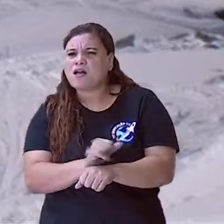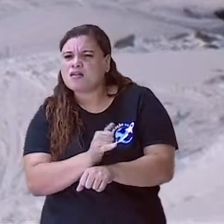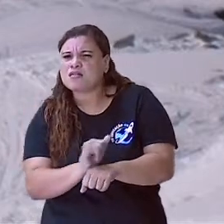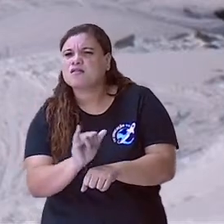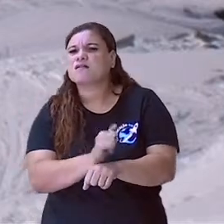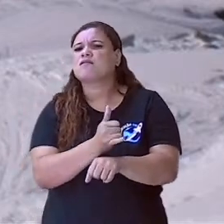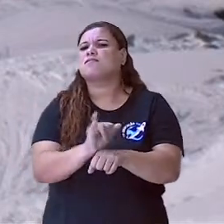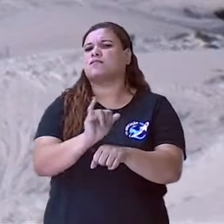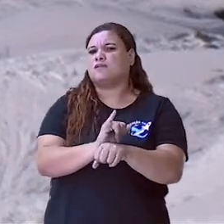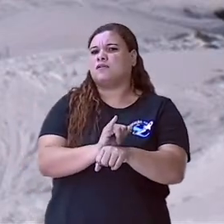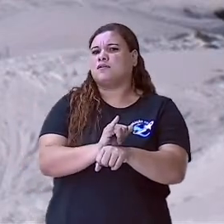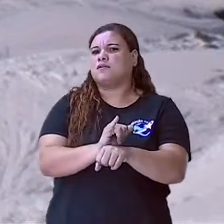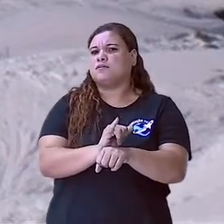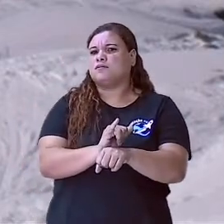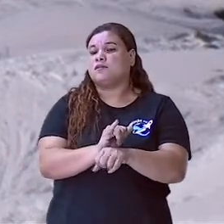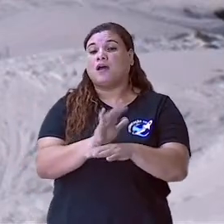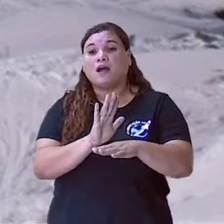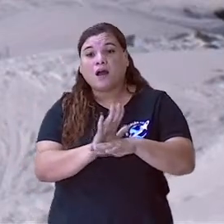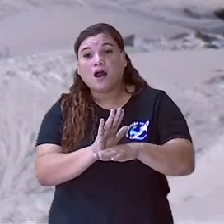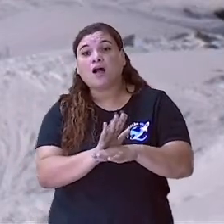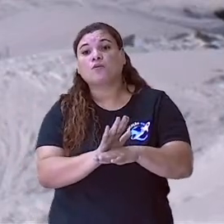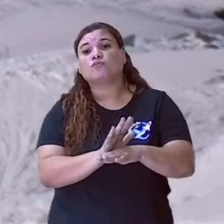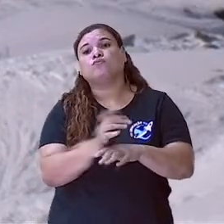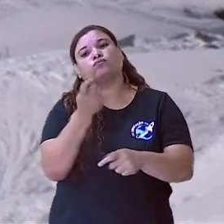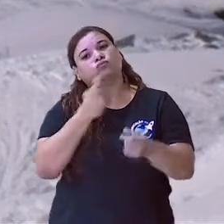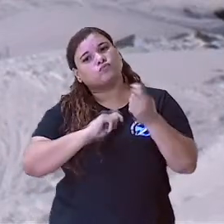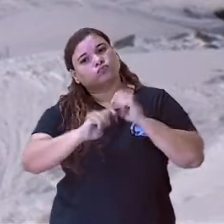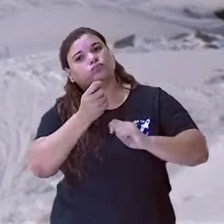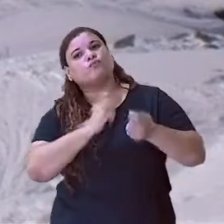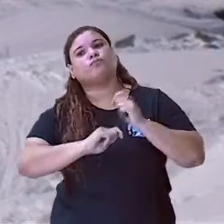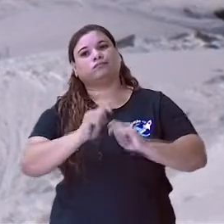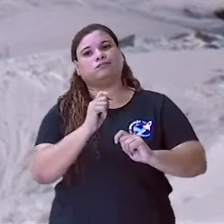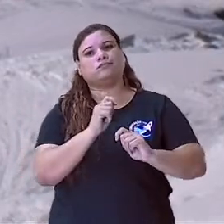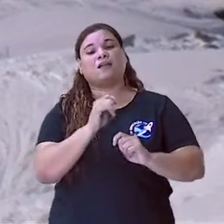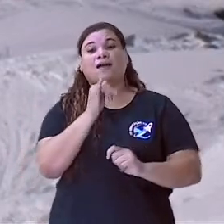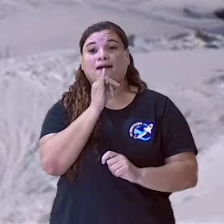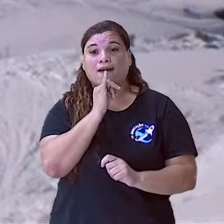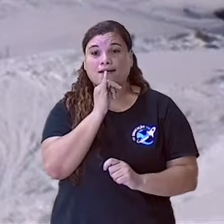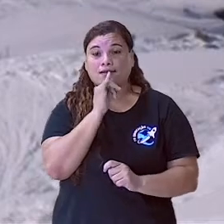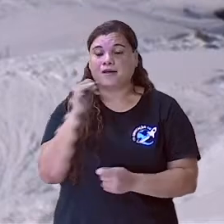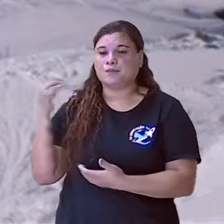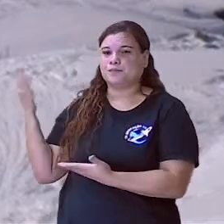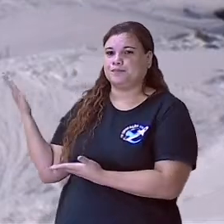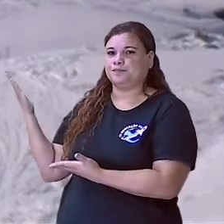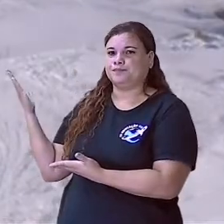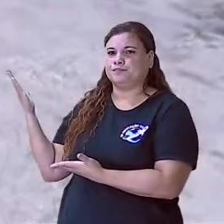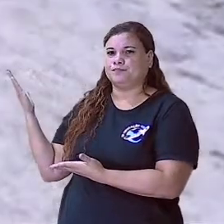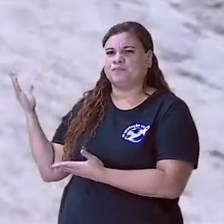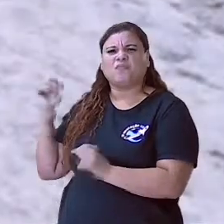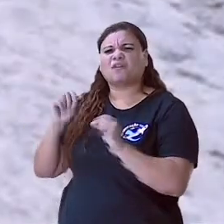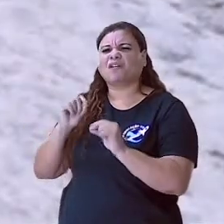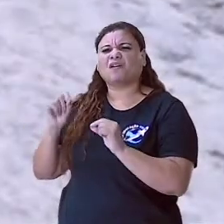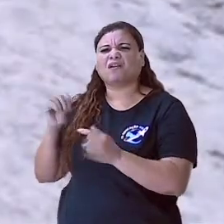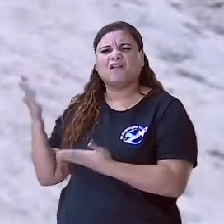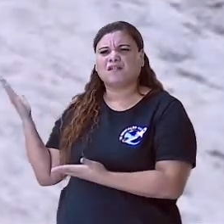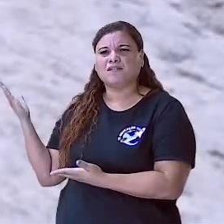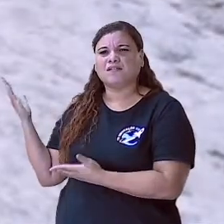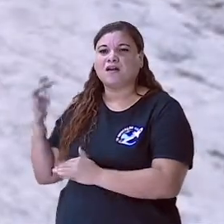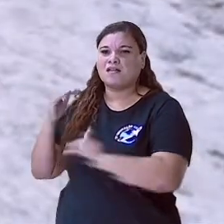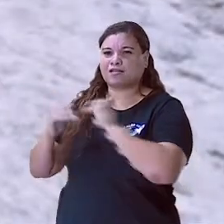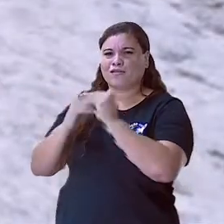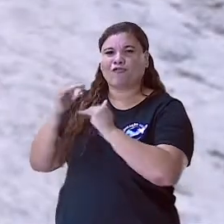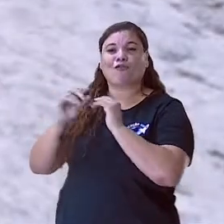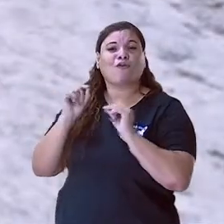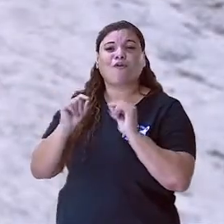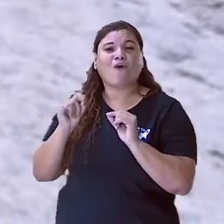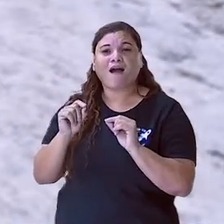vão gerar renda. Olha aí, eles exploram o turismo, tá certo? E nós percebemos que